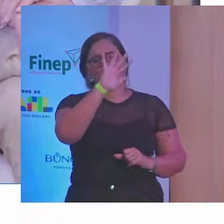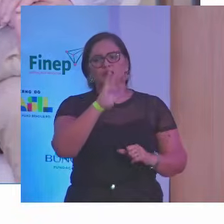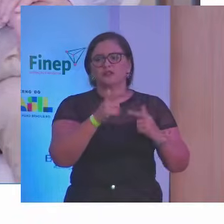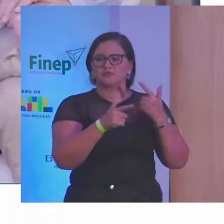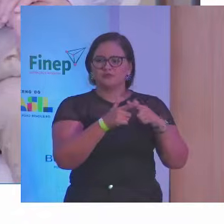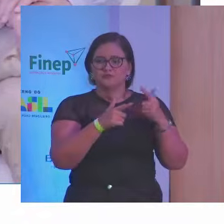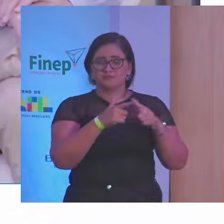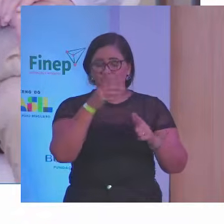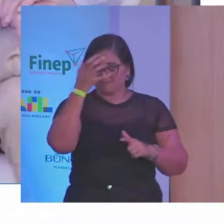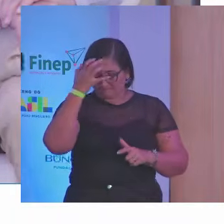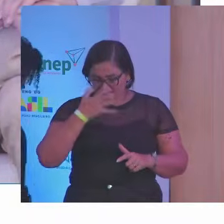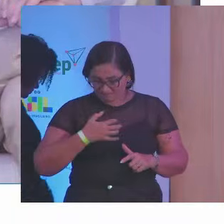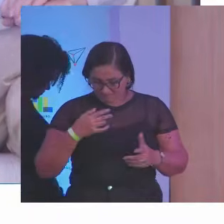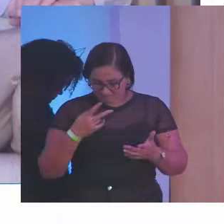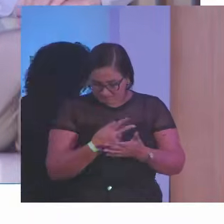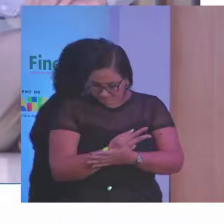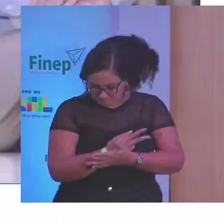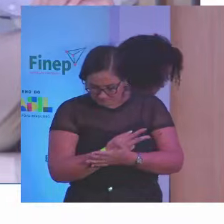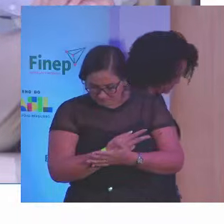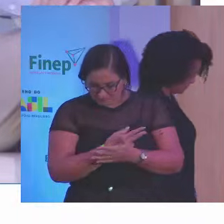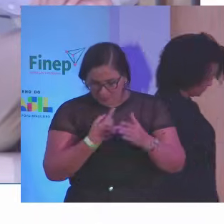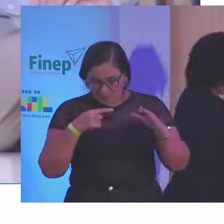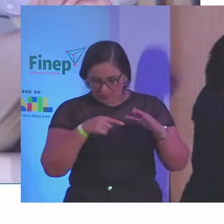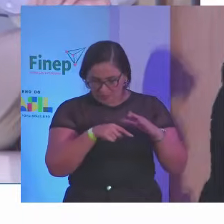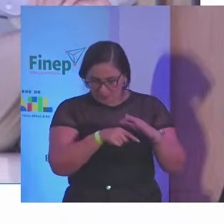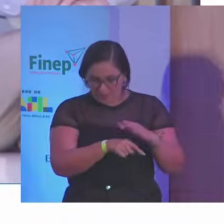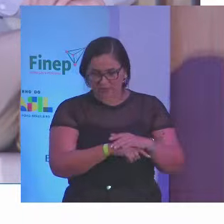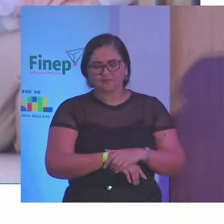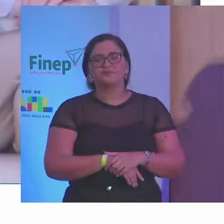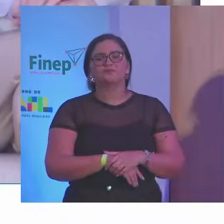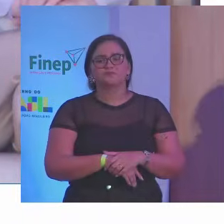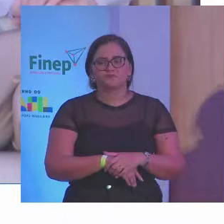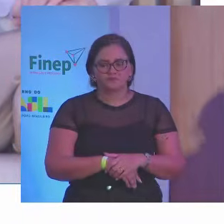acidente grave acontecer, no caso de uma perfuração.